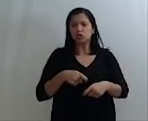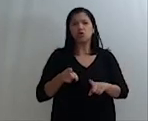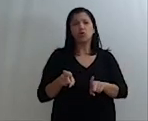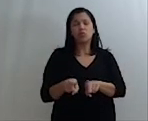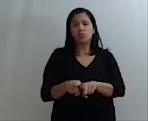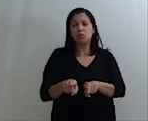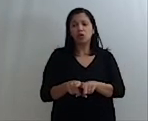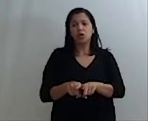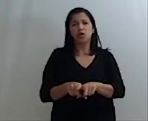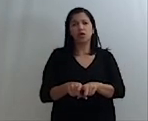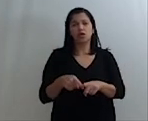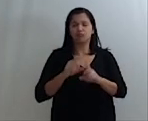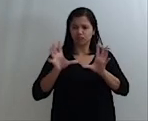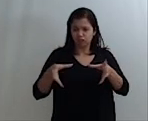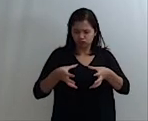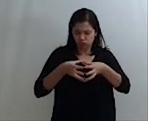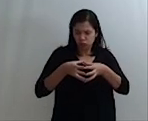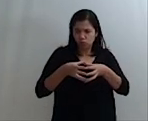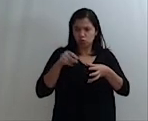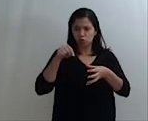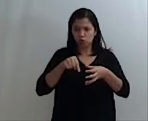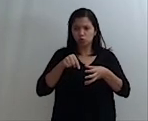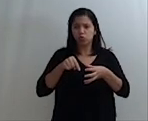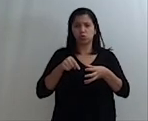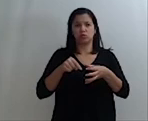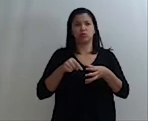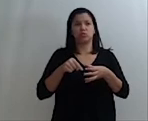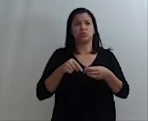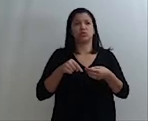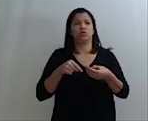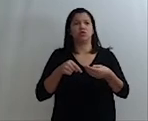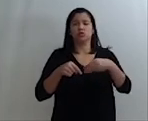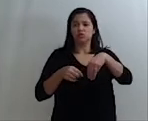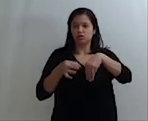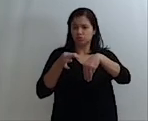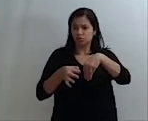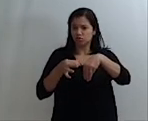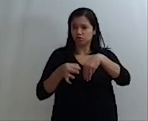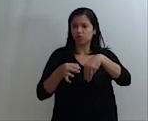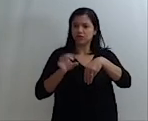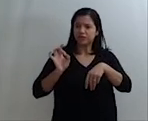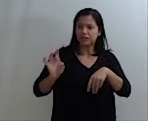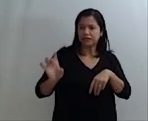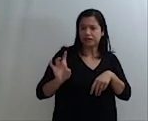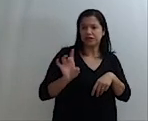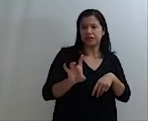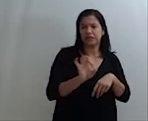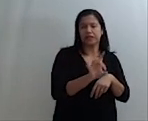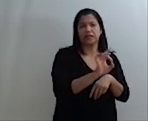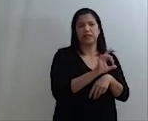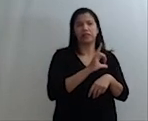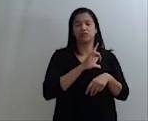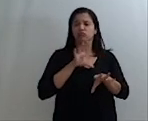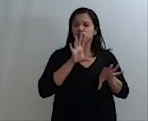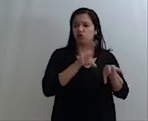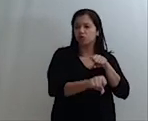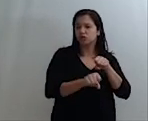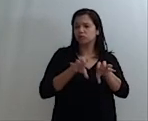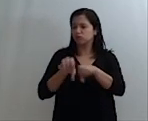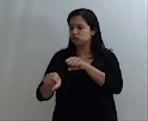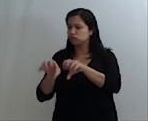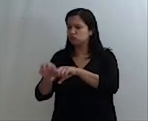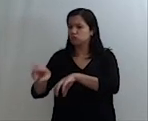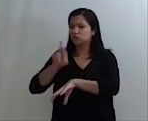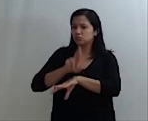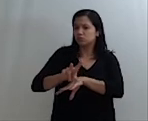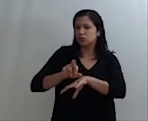uma uma turma composta de magistrados de diferentes origens cada um com a sua formação o seu sua visão